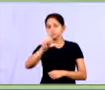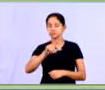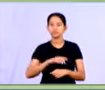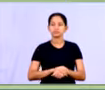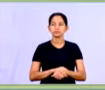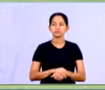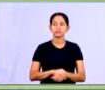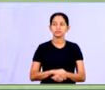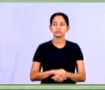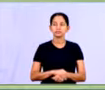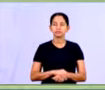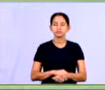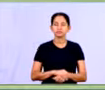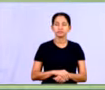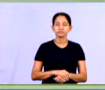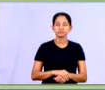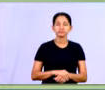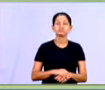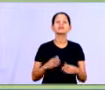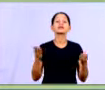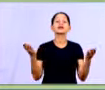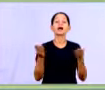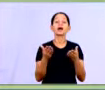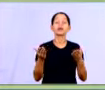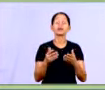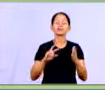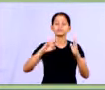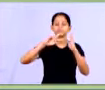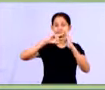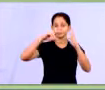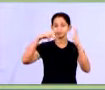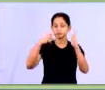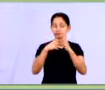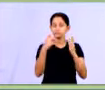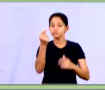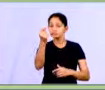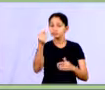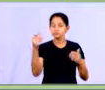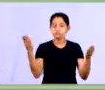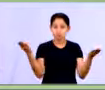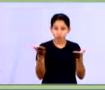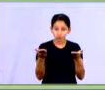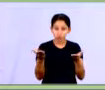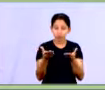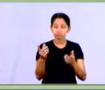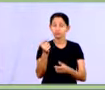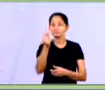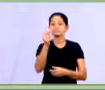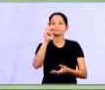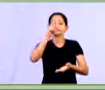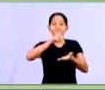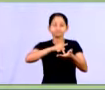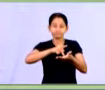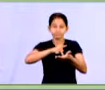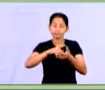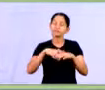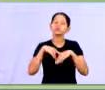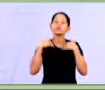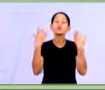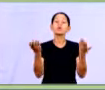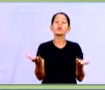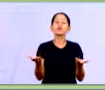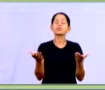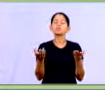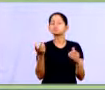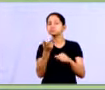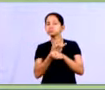Opa, faltou um ponto. Então, pessoal, VPL significa valor presente líquido. O que quer saber?